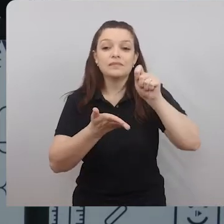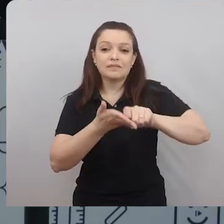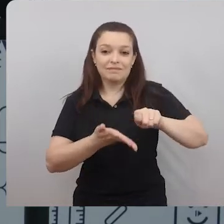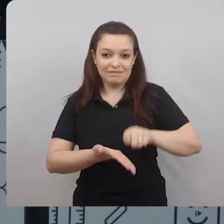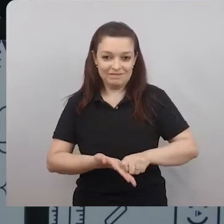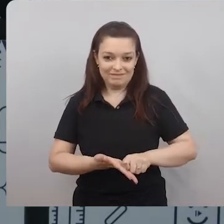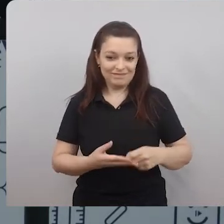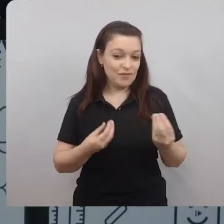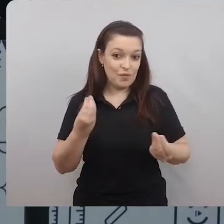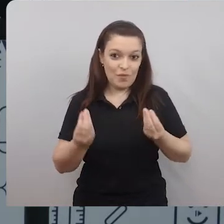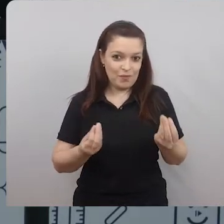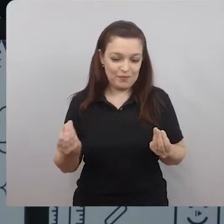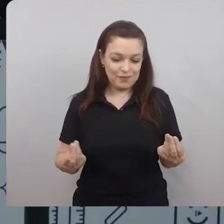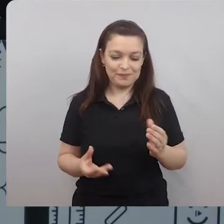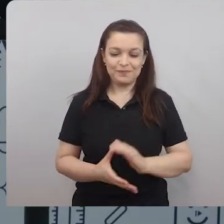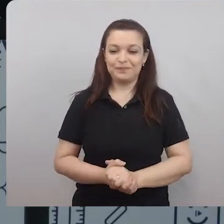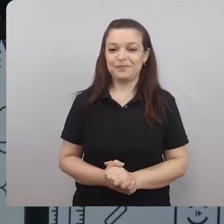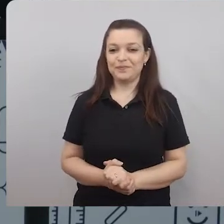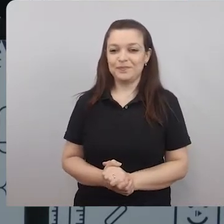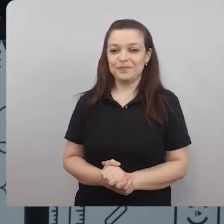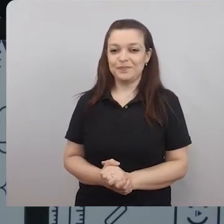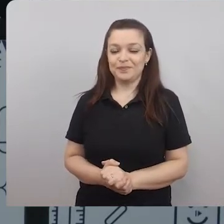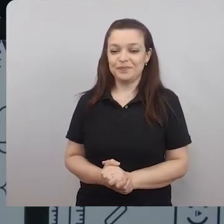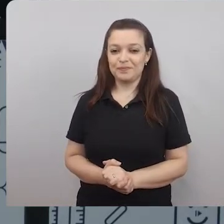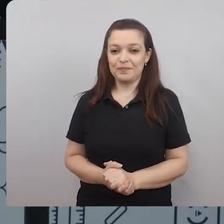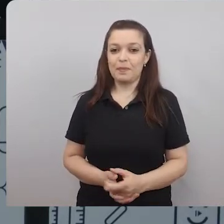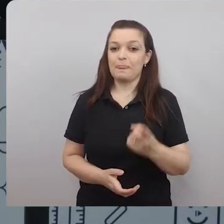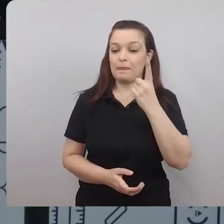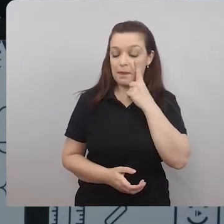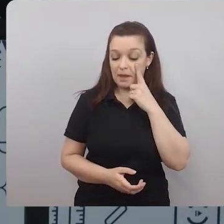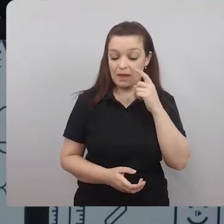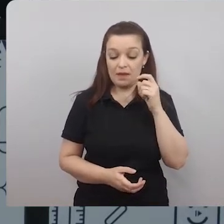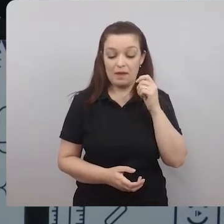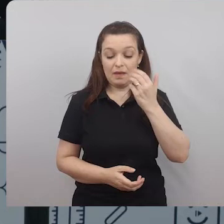palavra amigos. Vejam só,